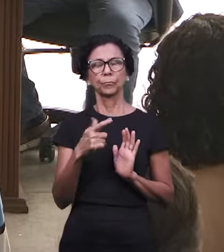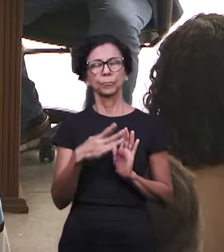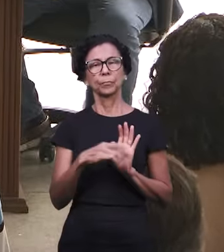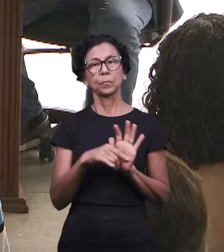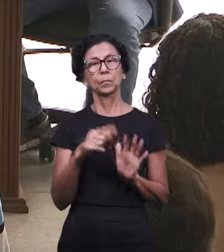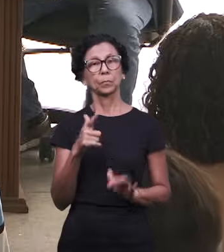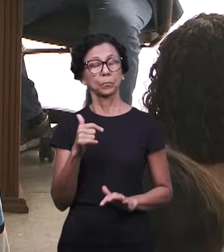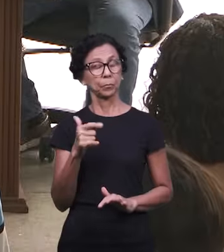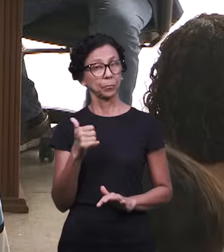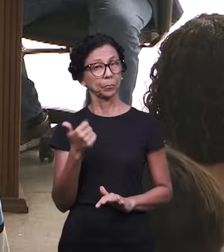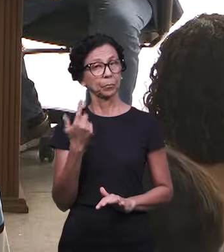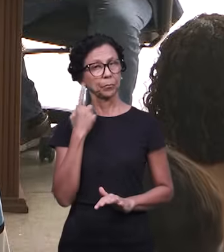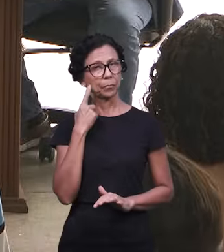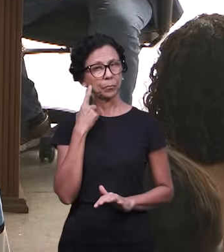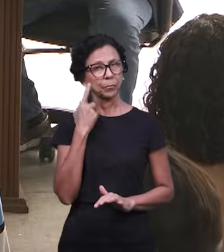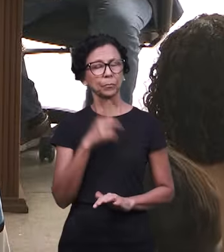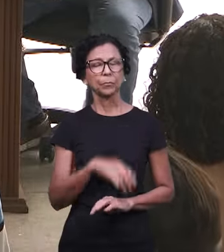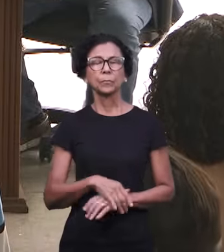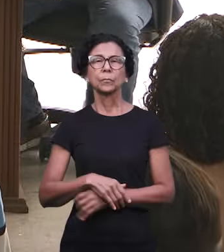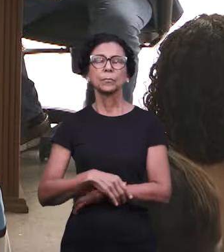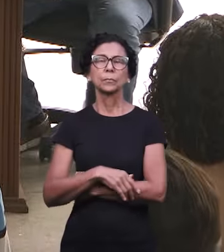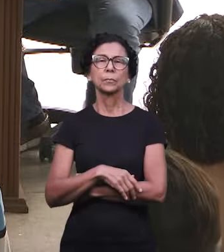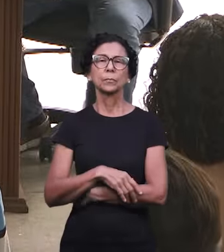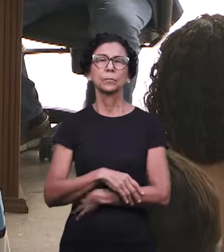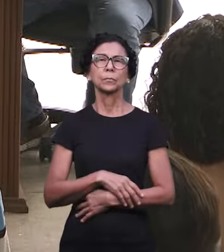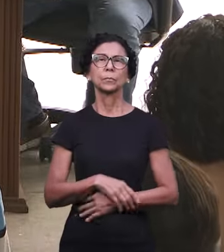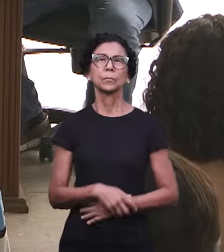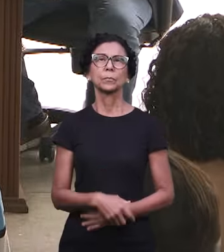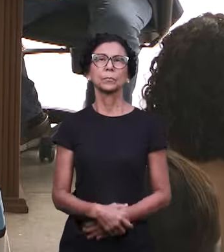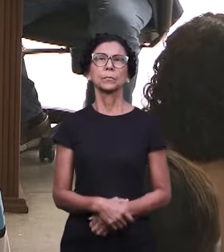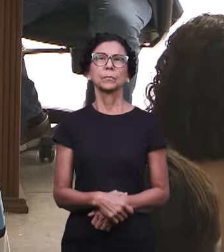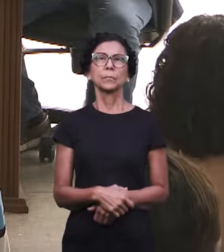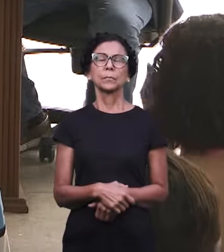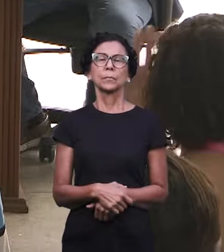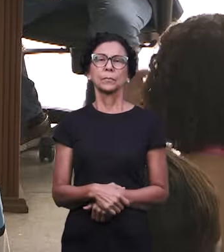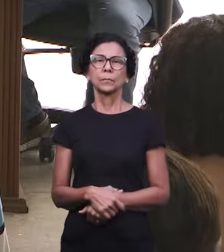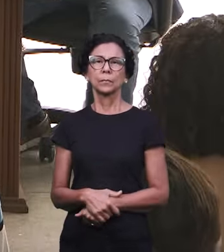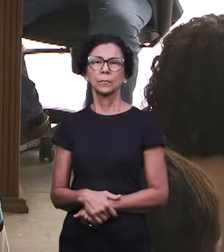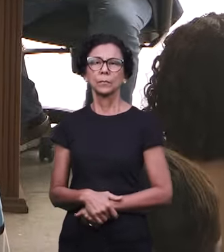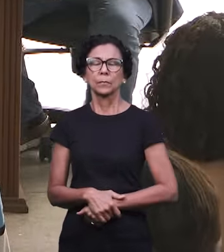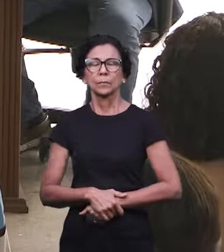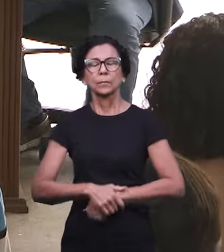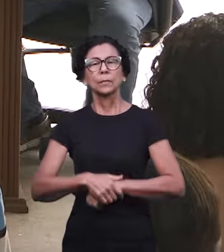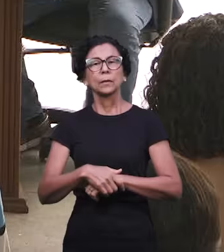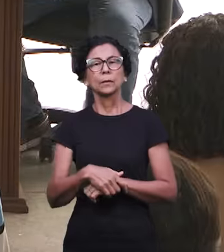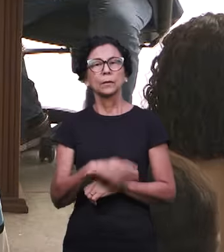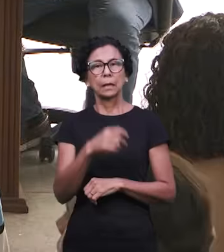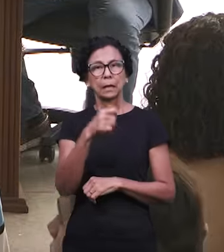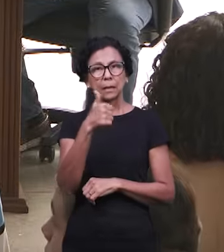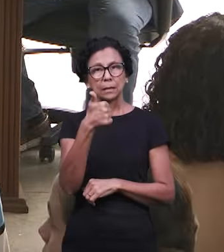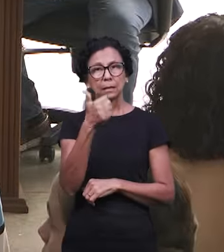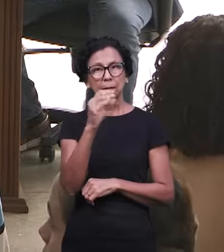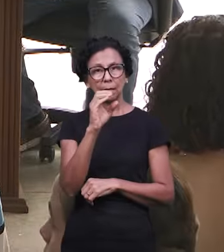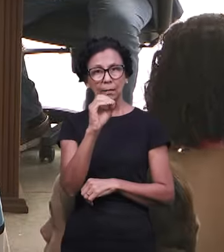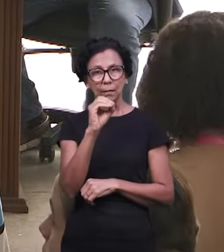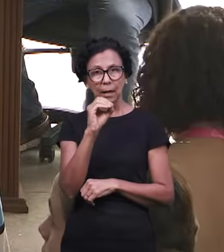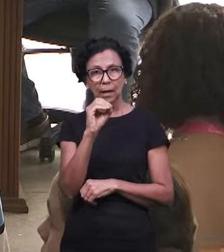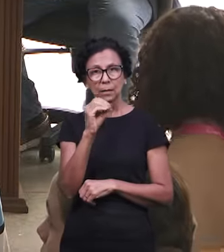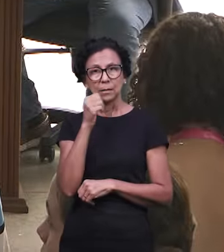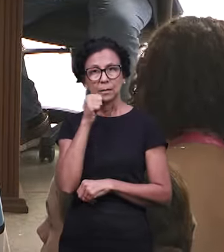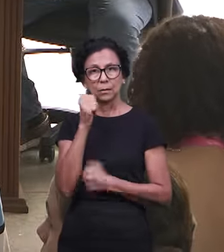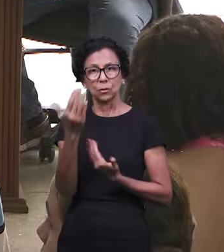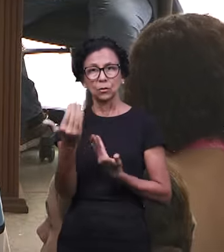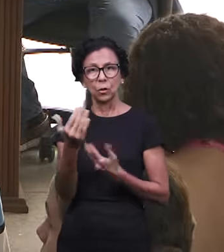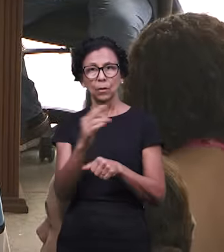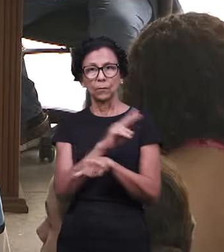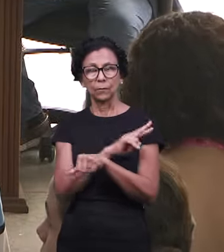12. Não sei se os irmãos já acharam, esse versículo é importante. Elas foram chamadas. Todas foram chamadas, porém nem todas foram escolhidas.